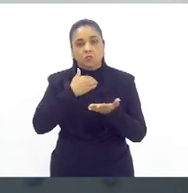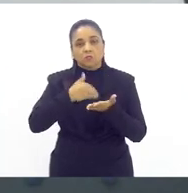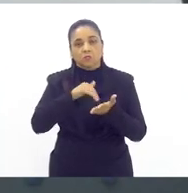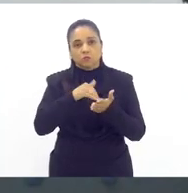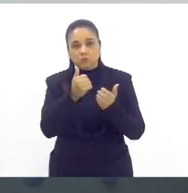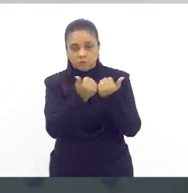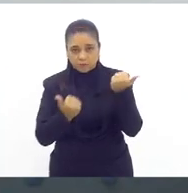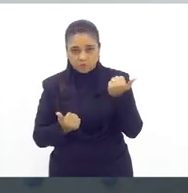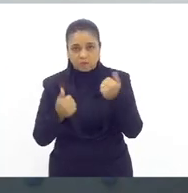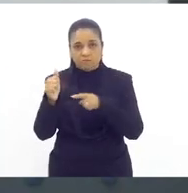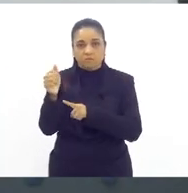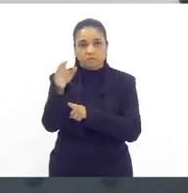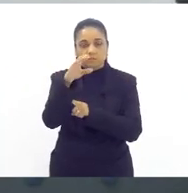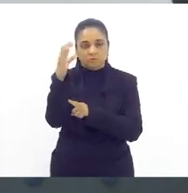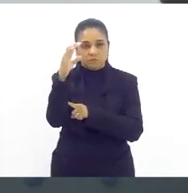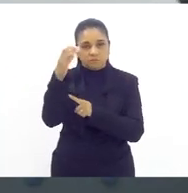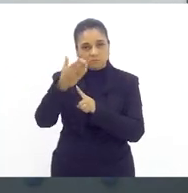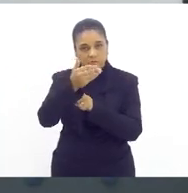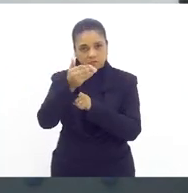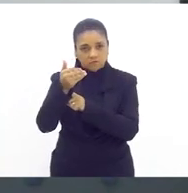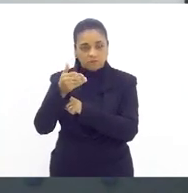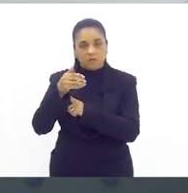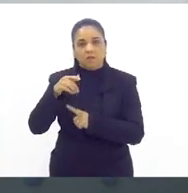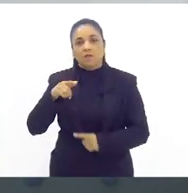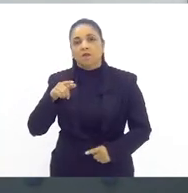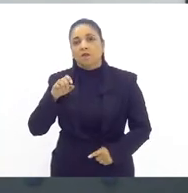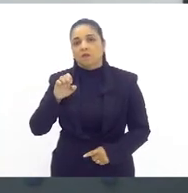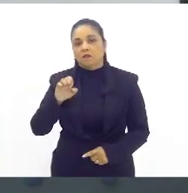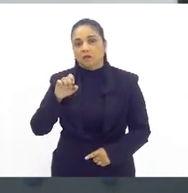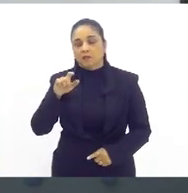Ciência Tecnologia e inovação Professor Edgar Leite